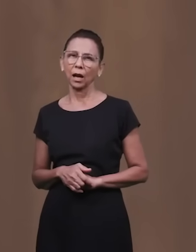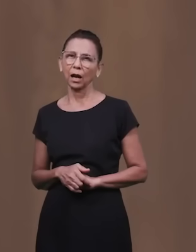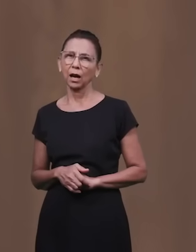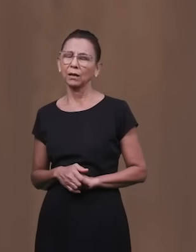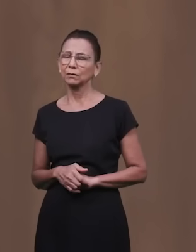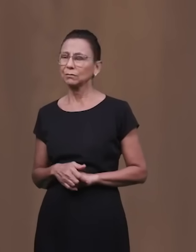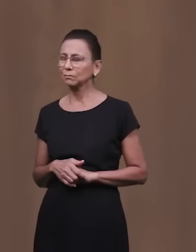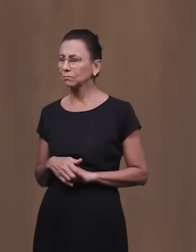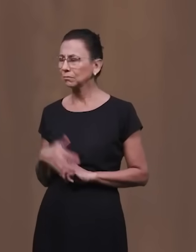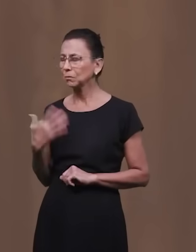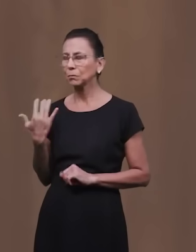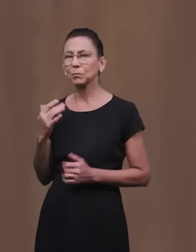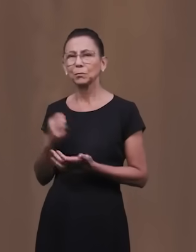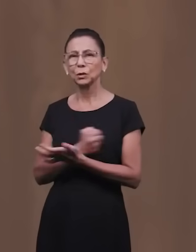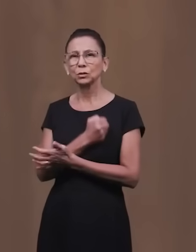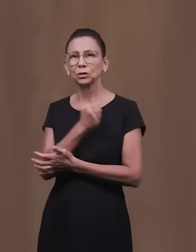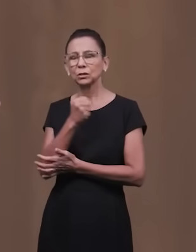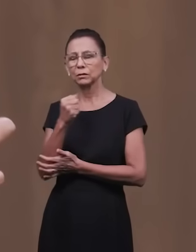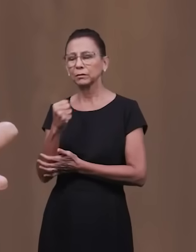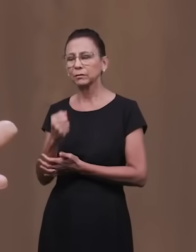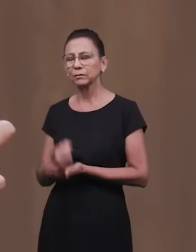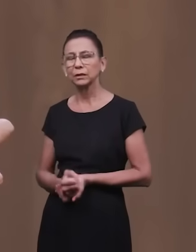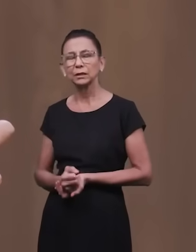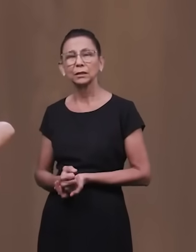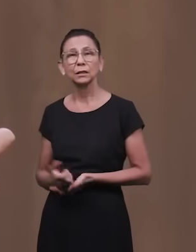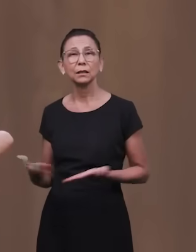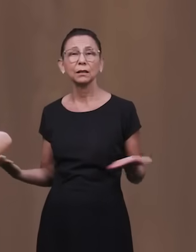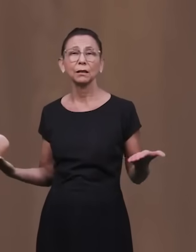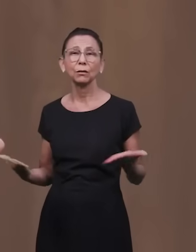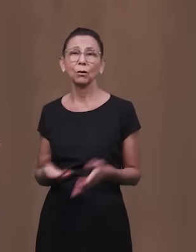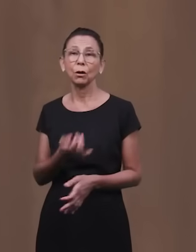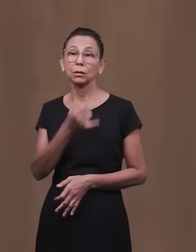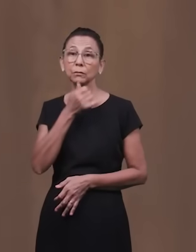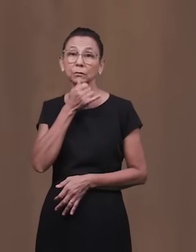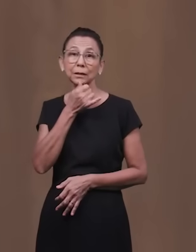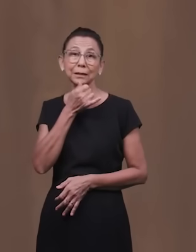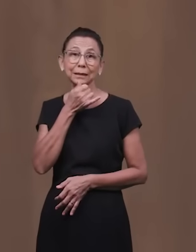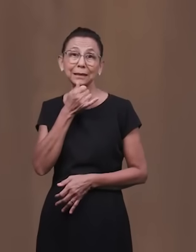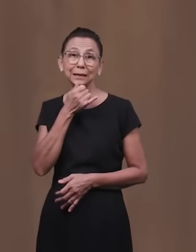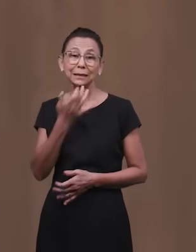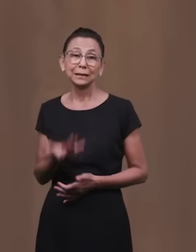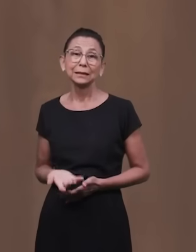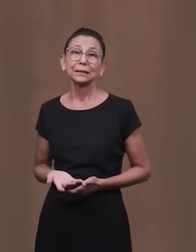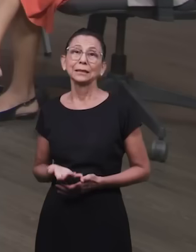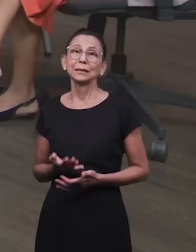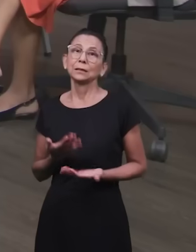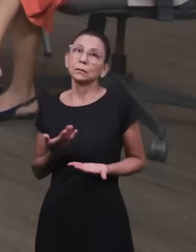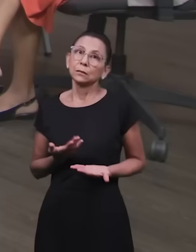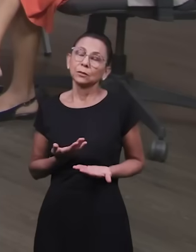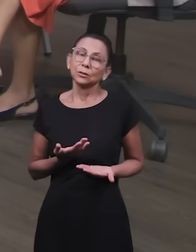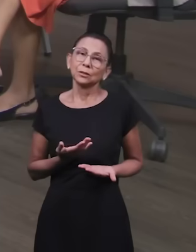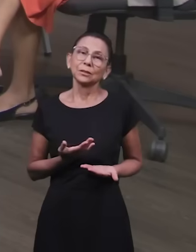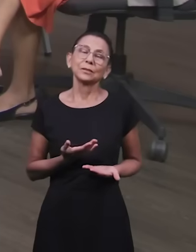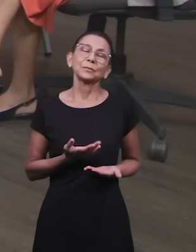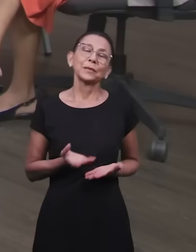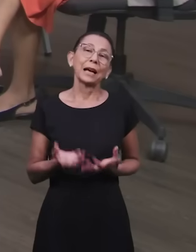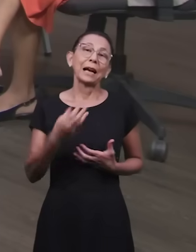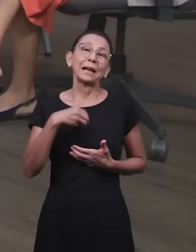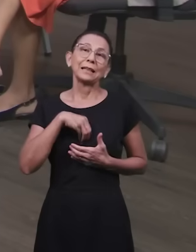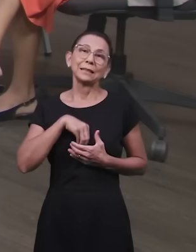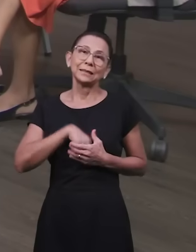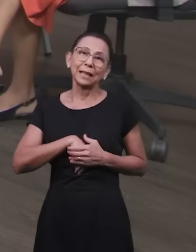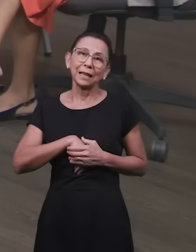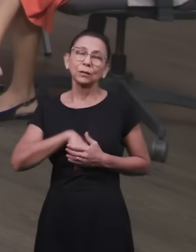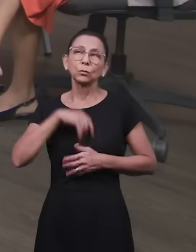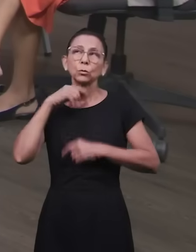está sofrendo com aquele perigo que está acontecendo dentro dele. Aí continua as